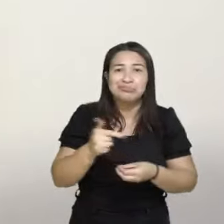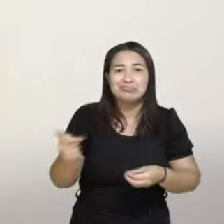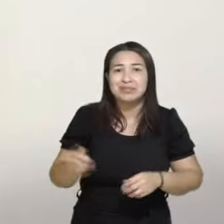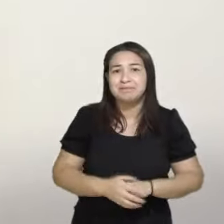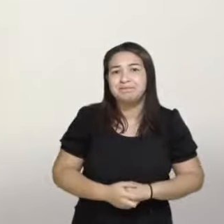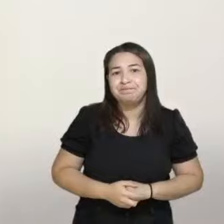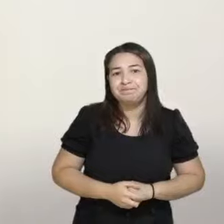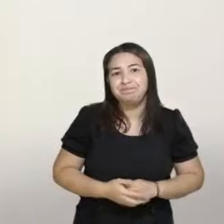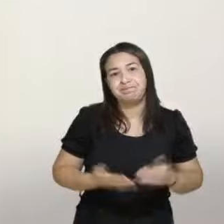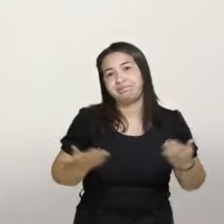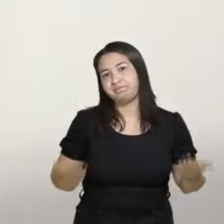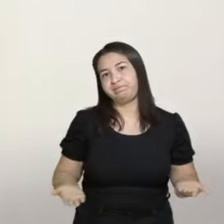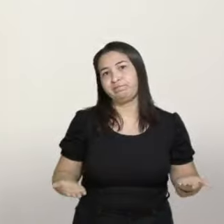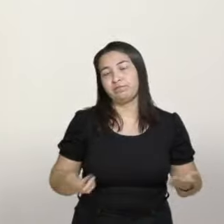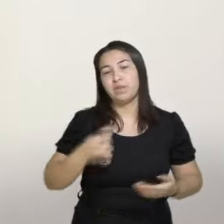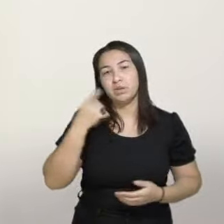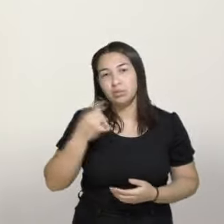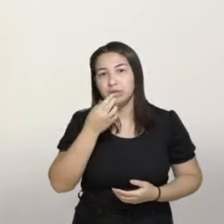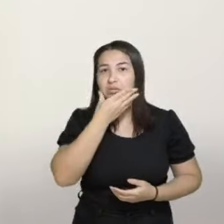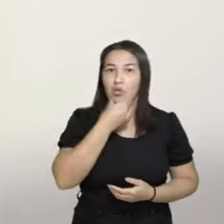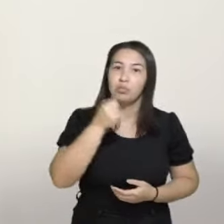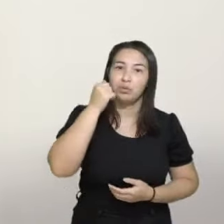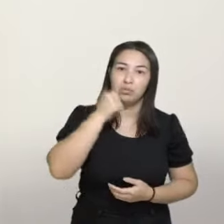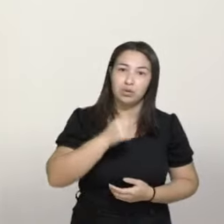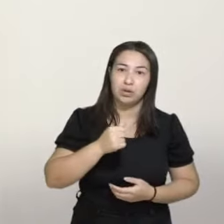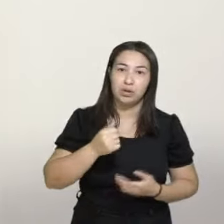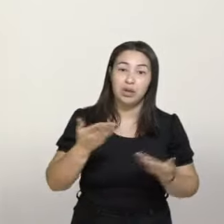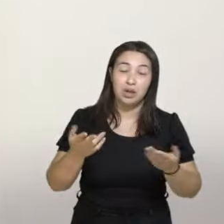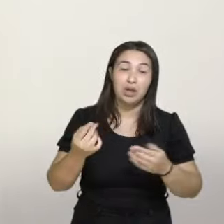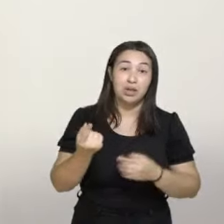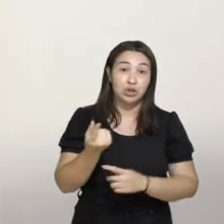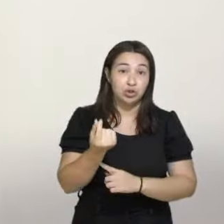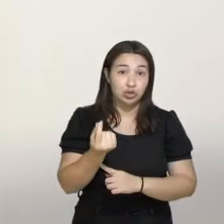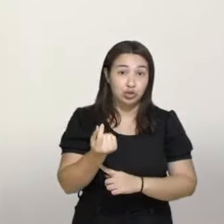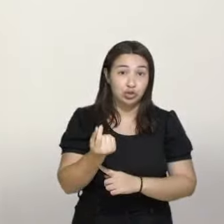Senhoras e senhores, deputados e deputadas, esse volume representa